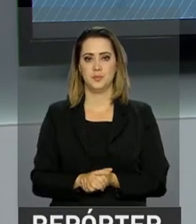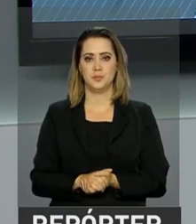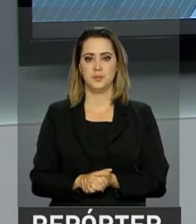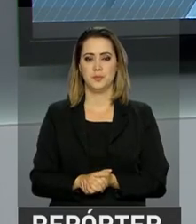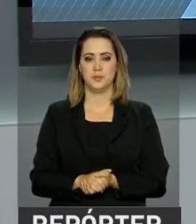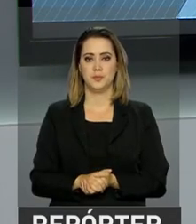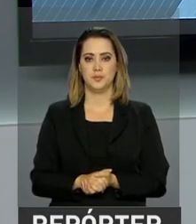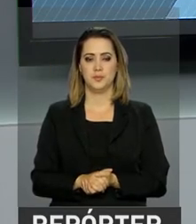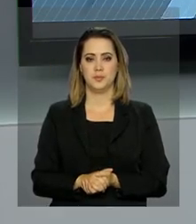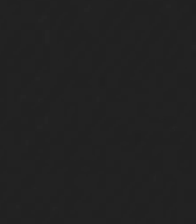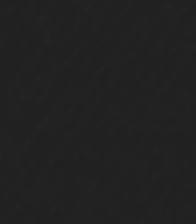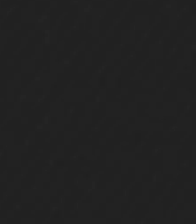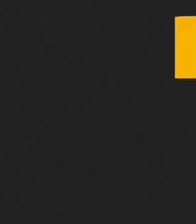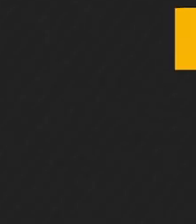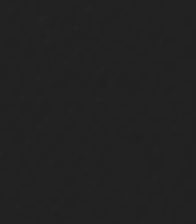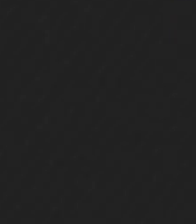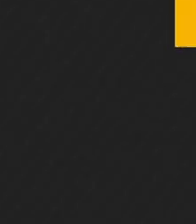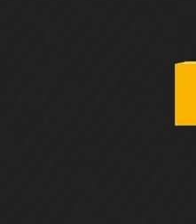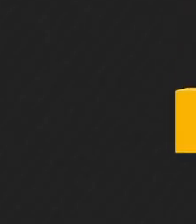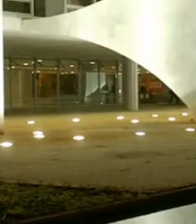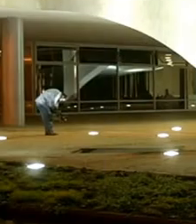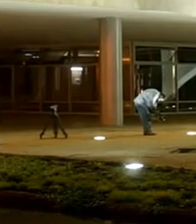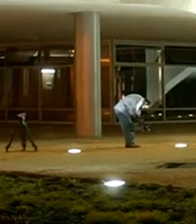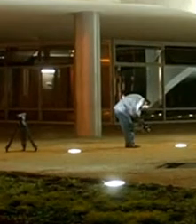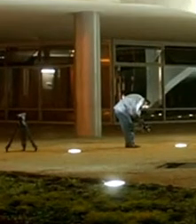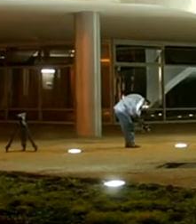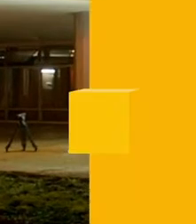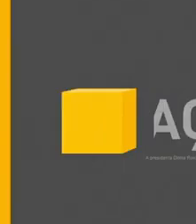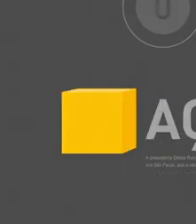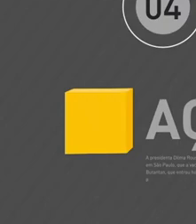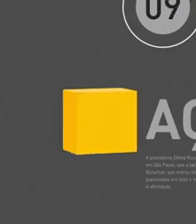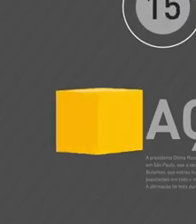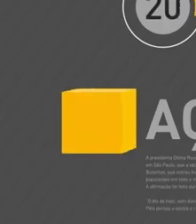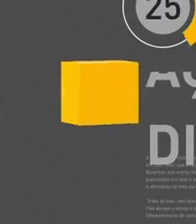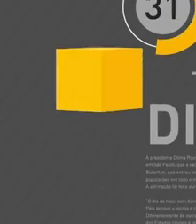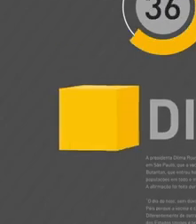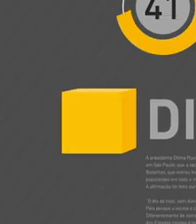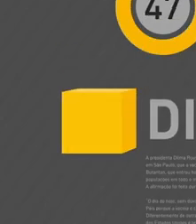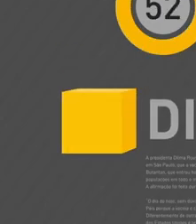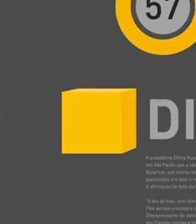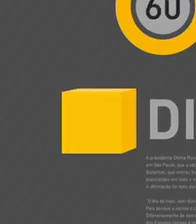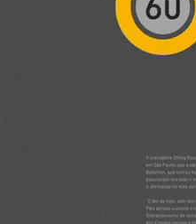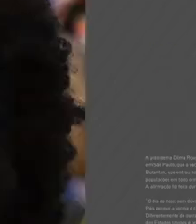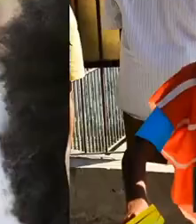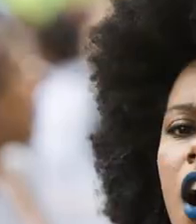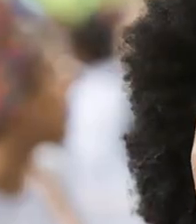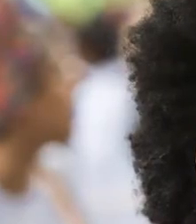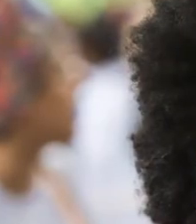Governo Federal.